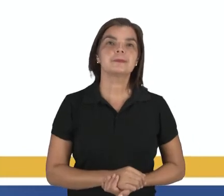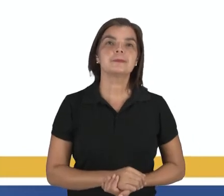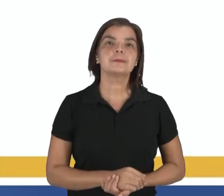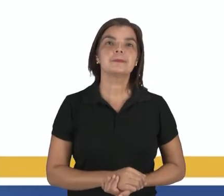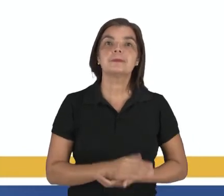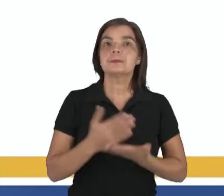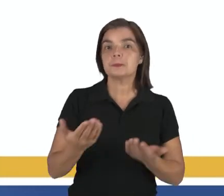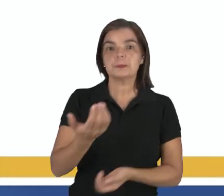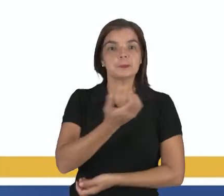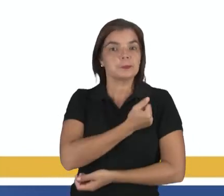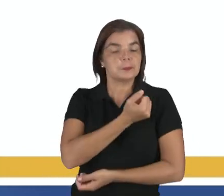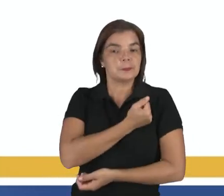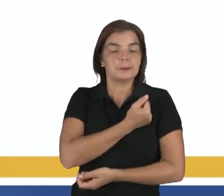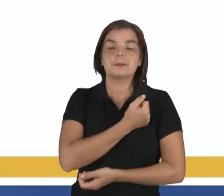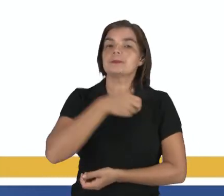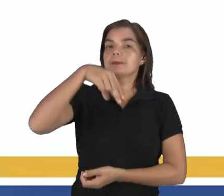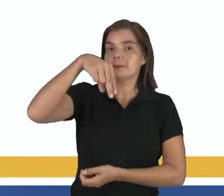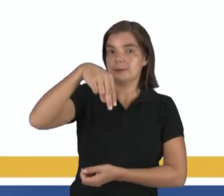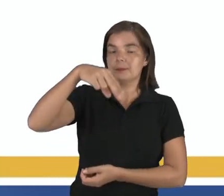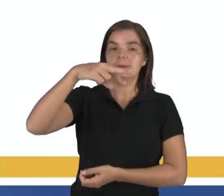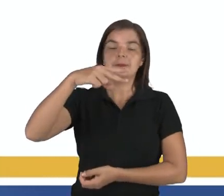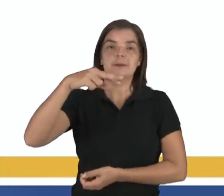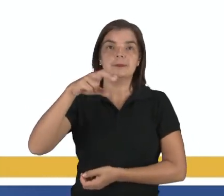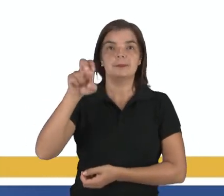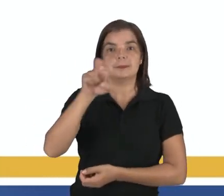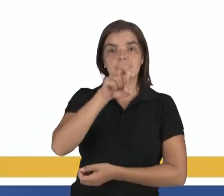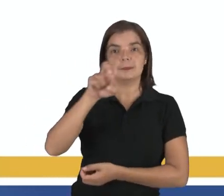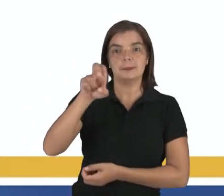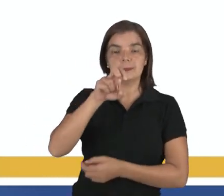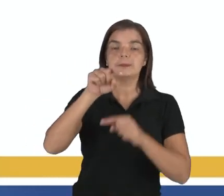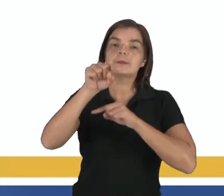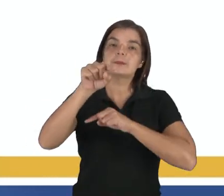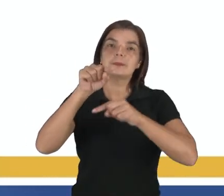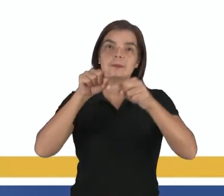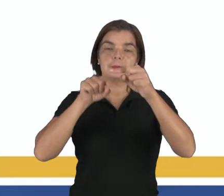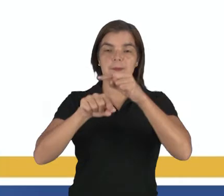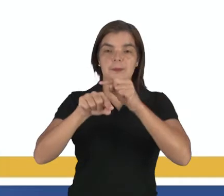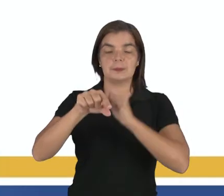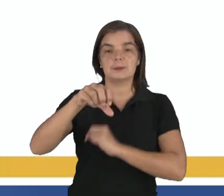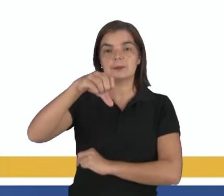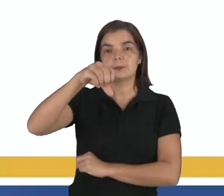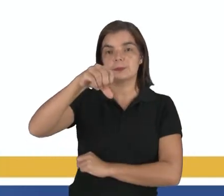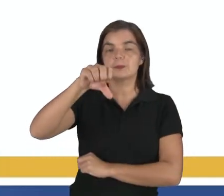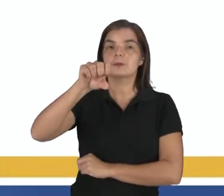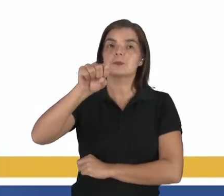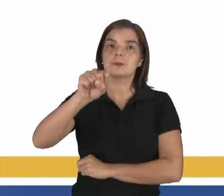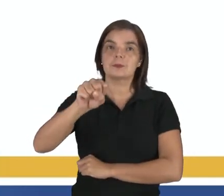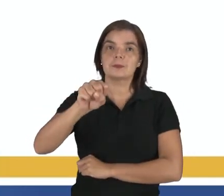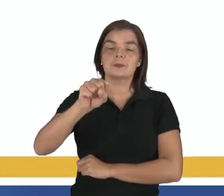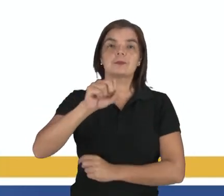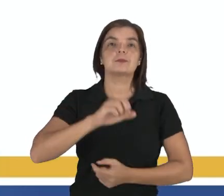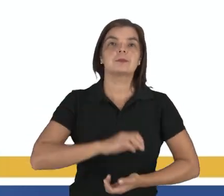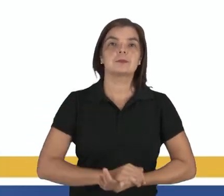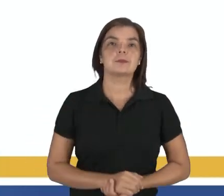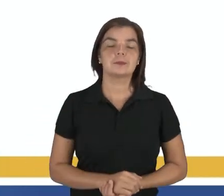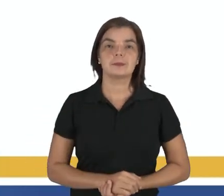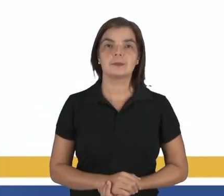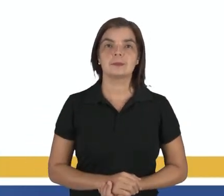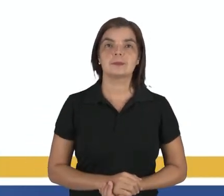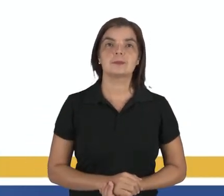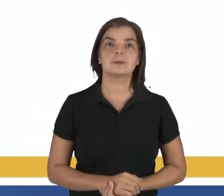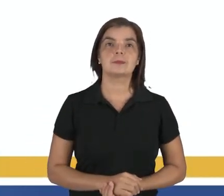molar. Substituindo, então, nós temos que N, que é o número de mols, é igual a 55 dividido